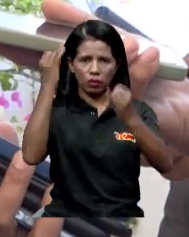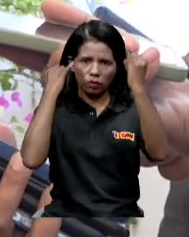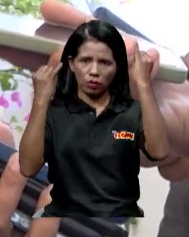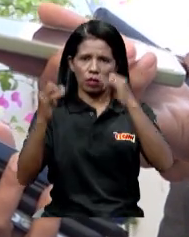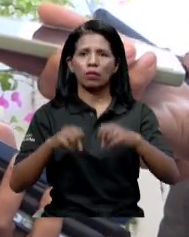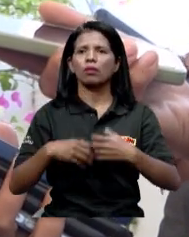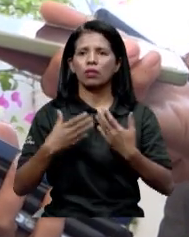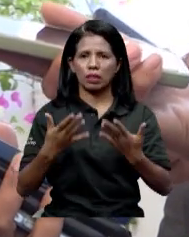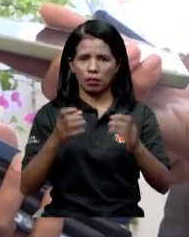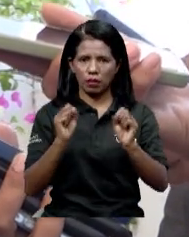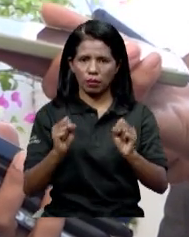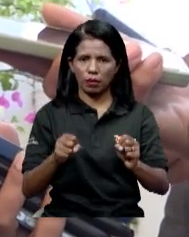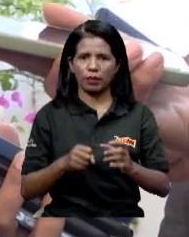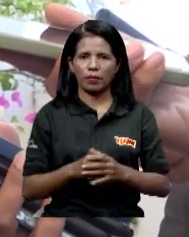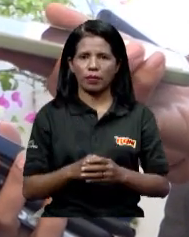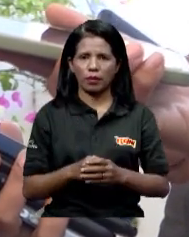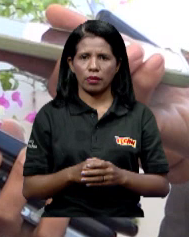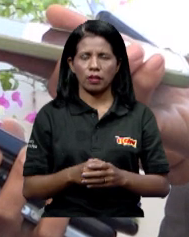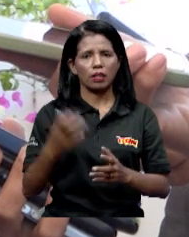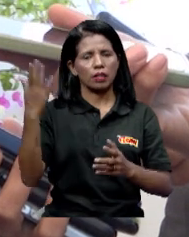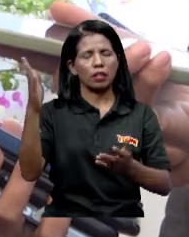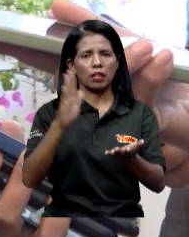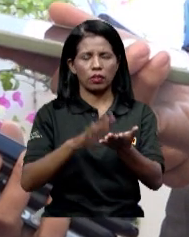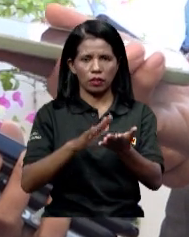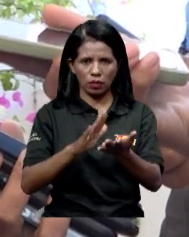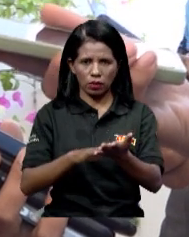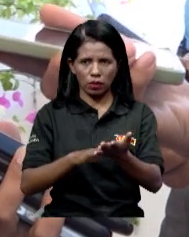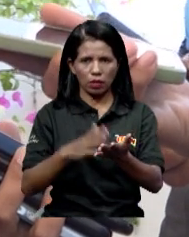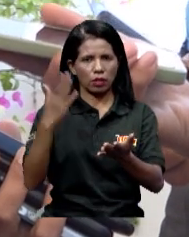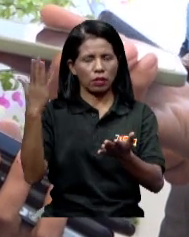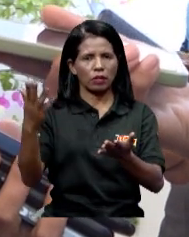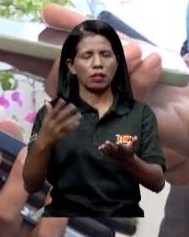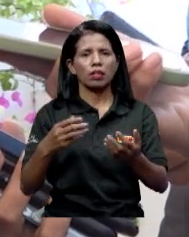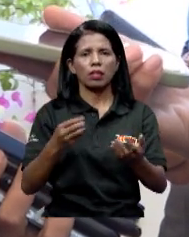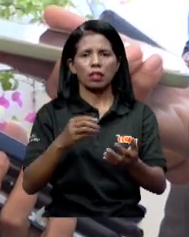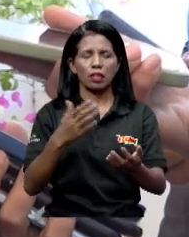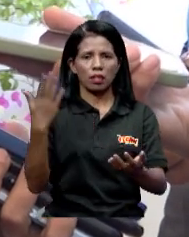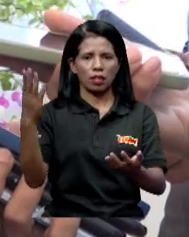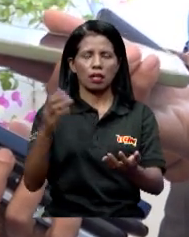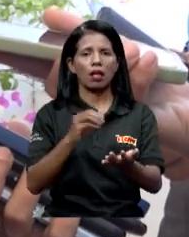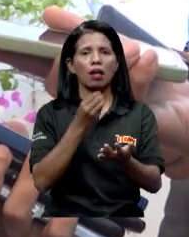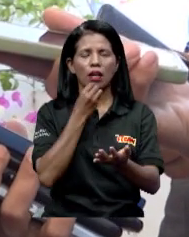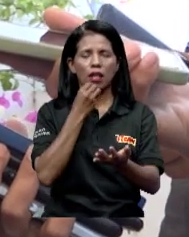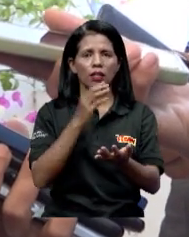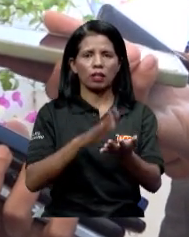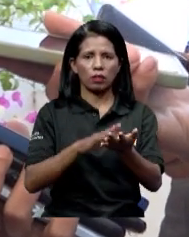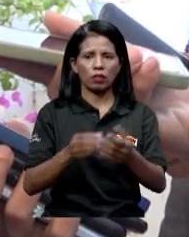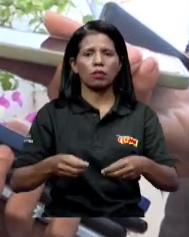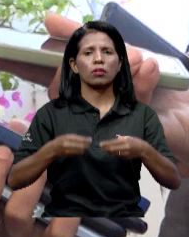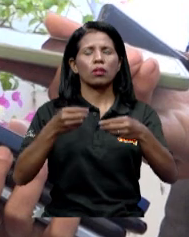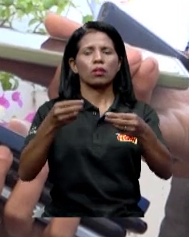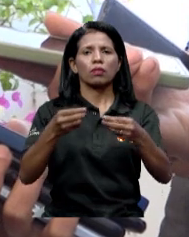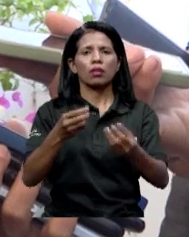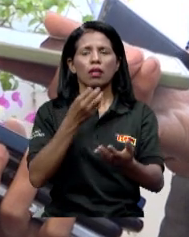makbele ia escola, ia se ia merenda escolar, o ensahalo for nutrição dia com a estudante